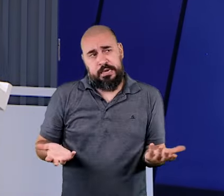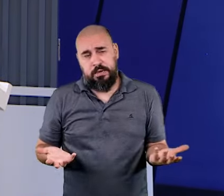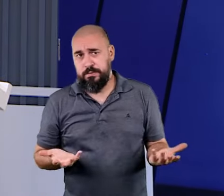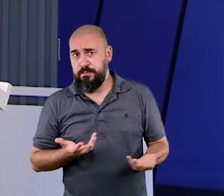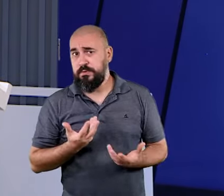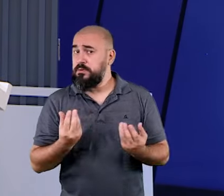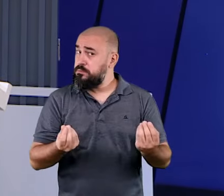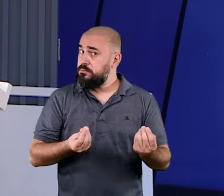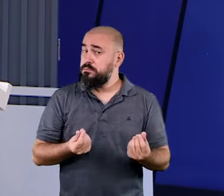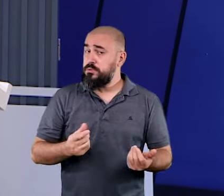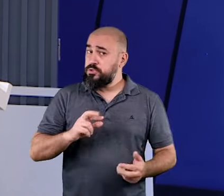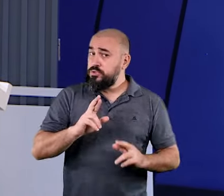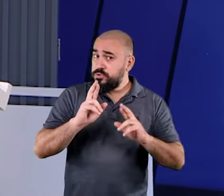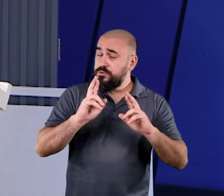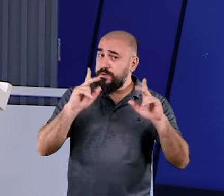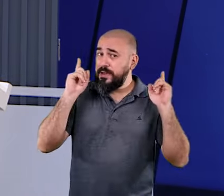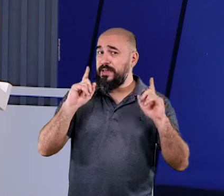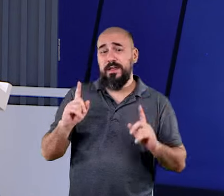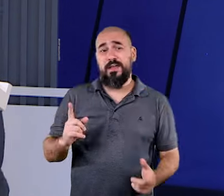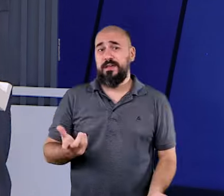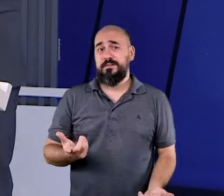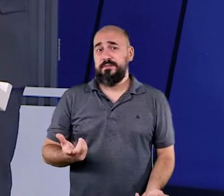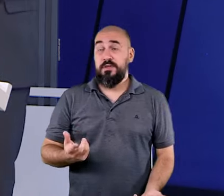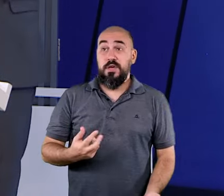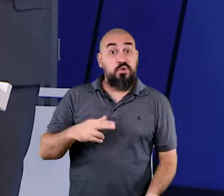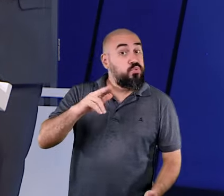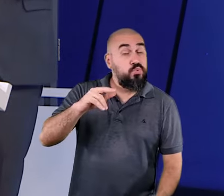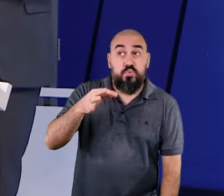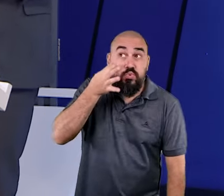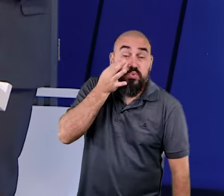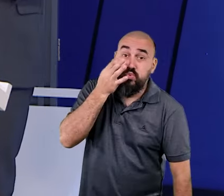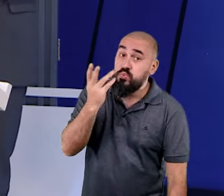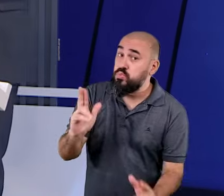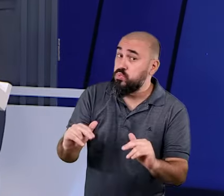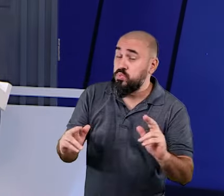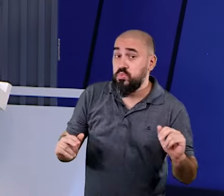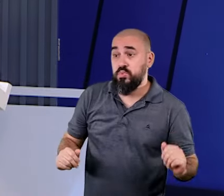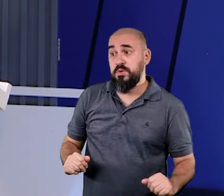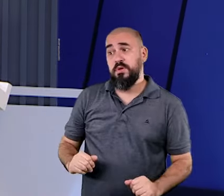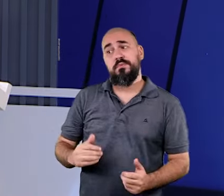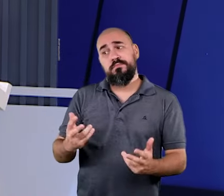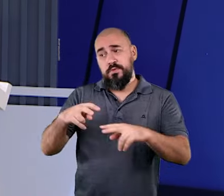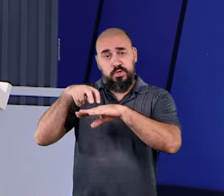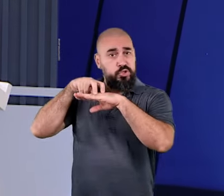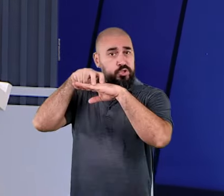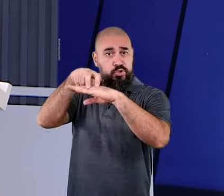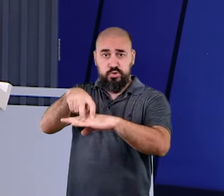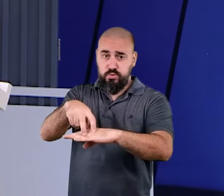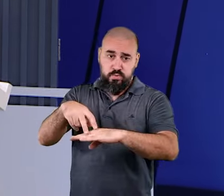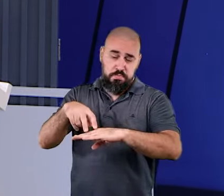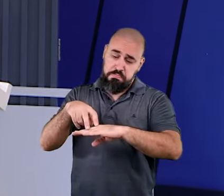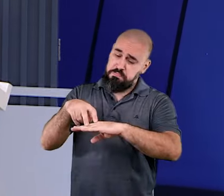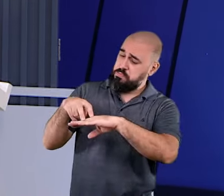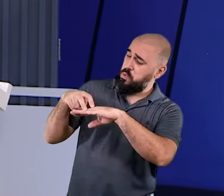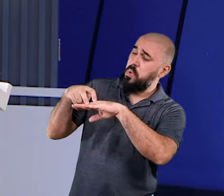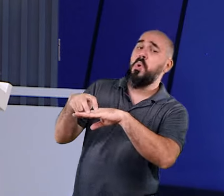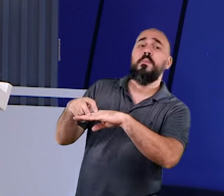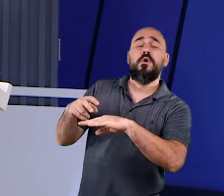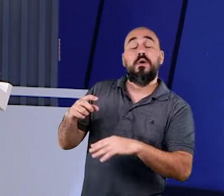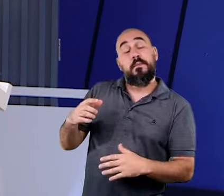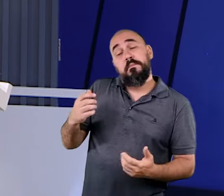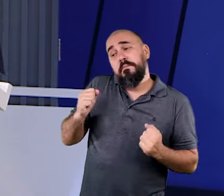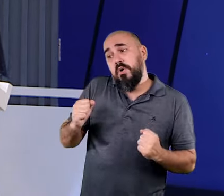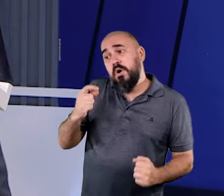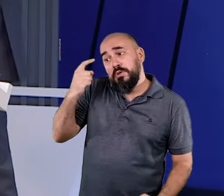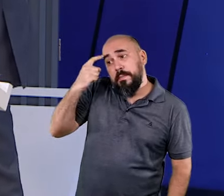algo glorioso, ainda mais em se tratando da volta de Jesus aqui na terra. Mas nós podemos ter uma